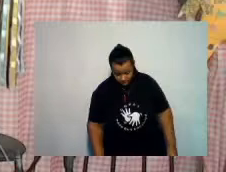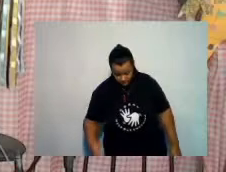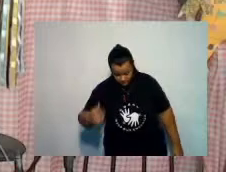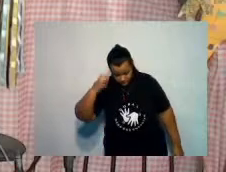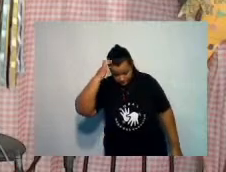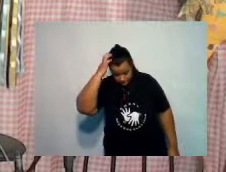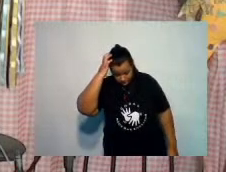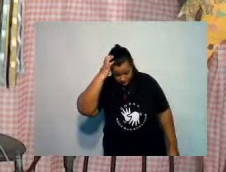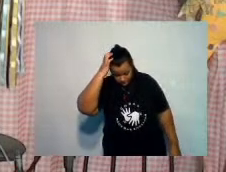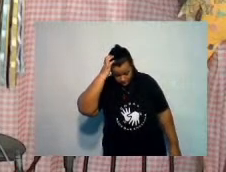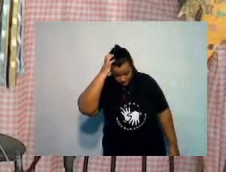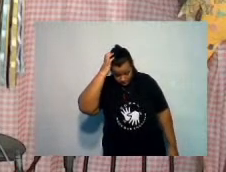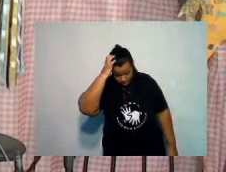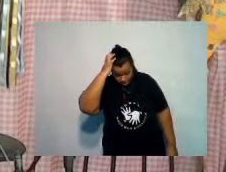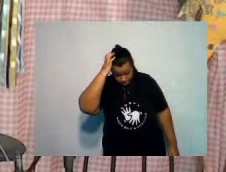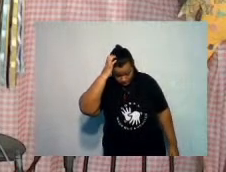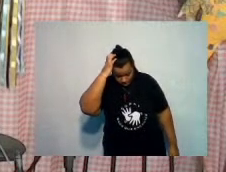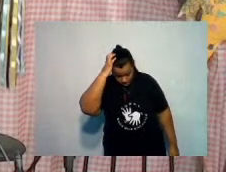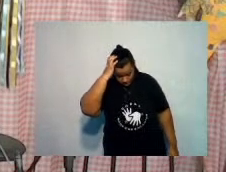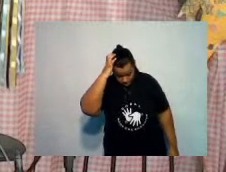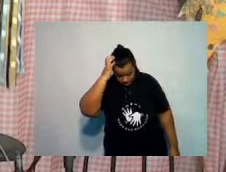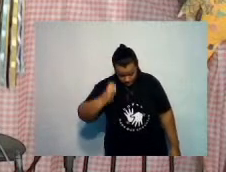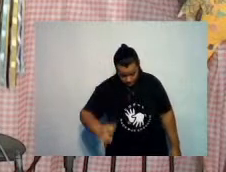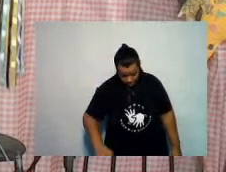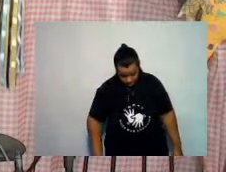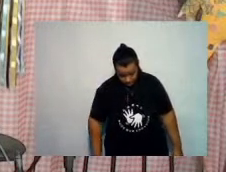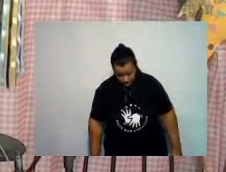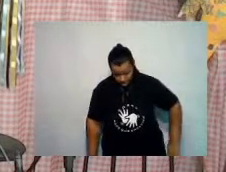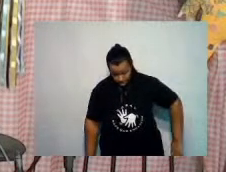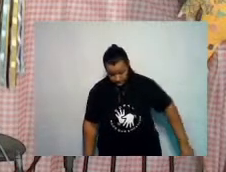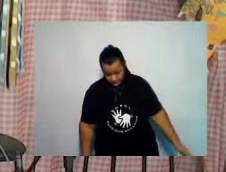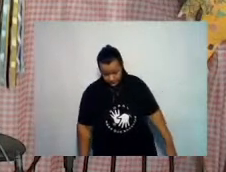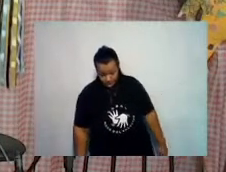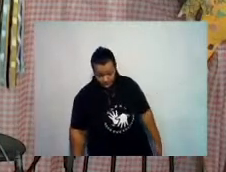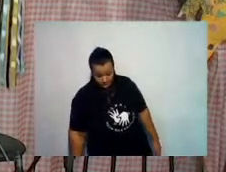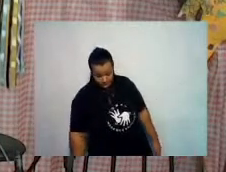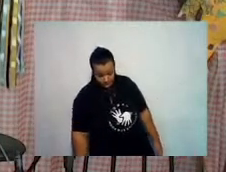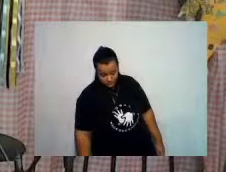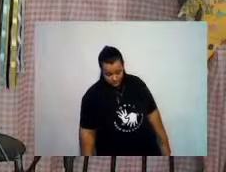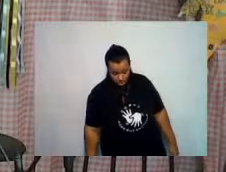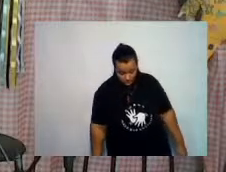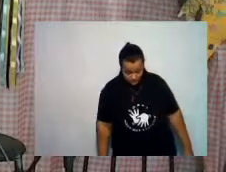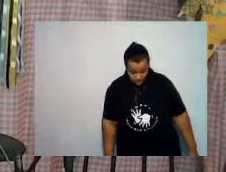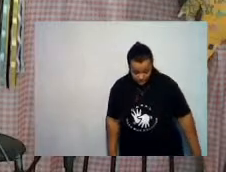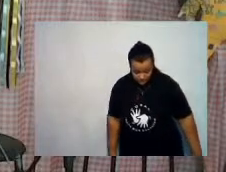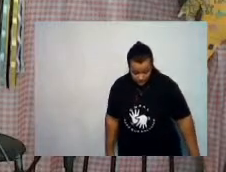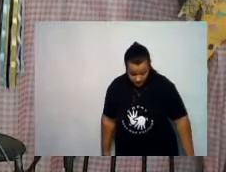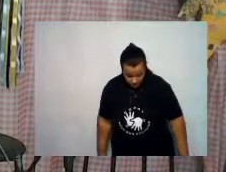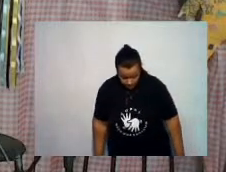no Instagram, a gente vai ficar muito feliz de ver também. É isso aí, hein? Marca a gente lá que a gente compartilha. André e Rafael oficial, vambora.